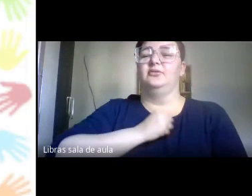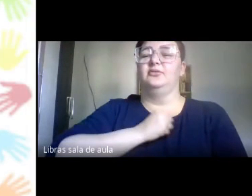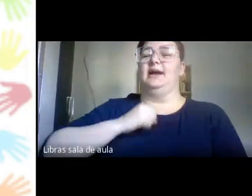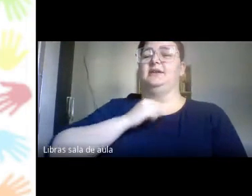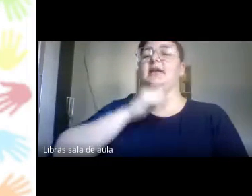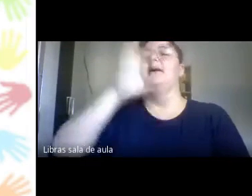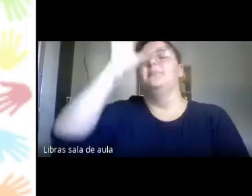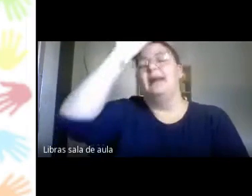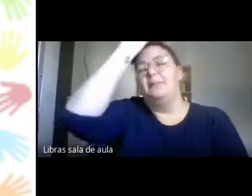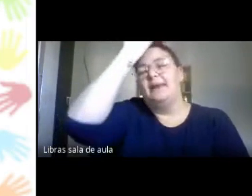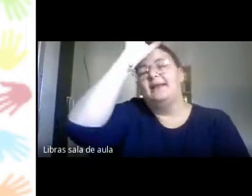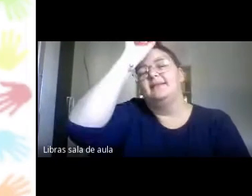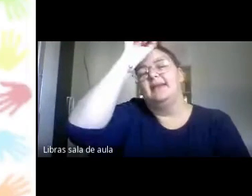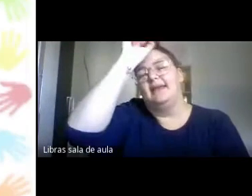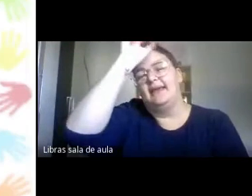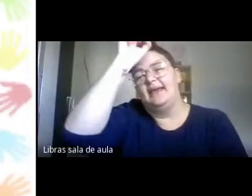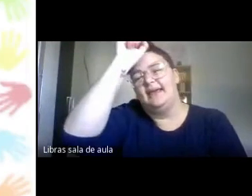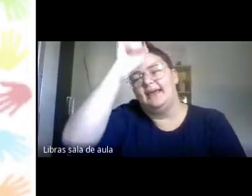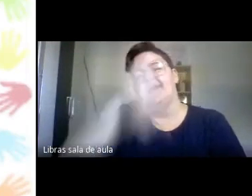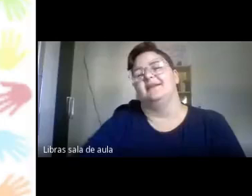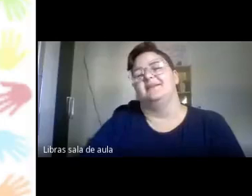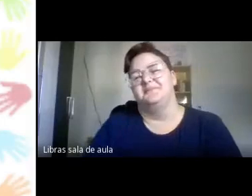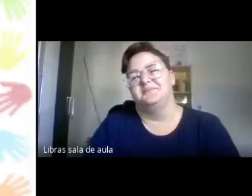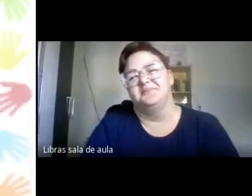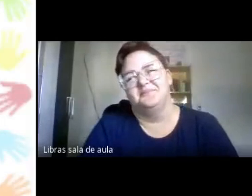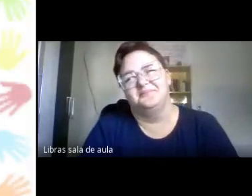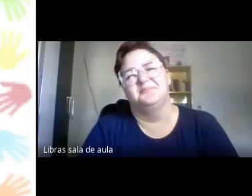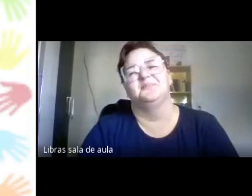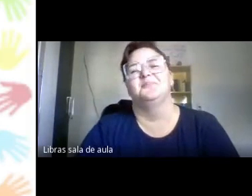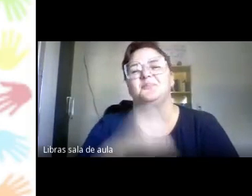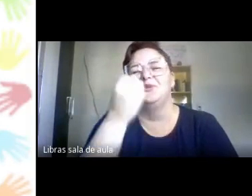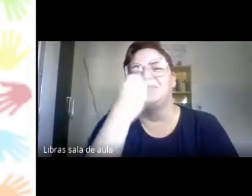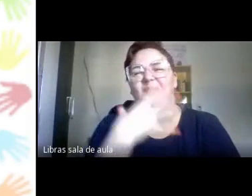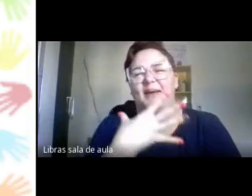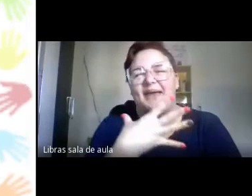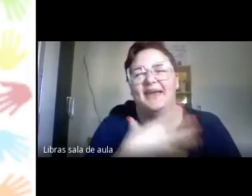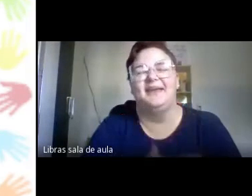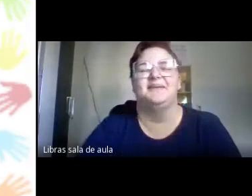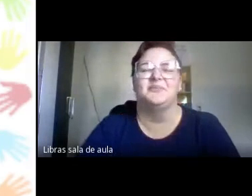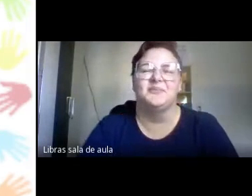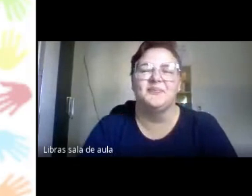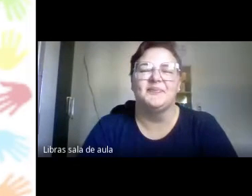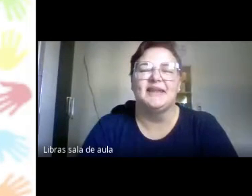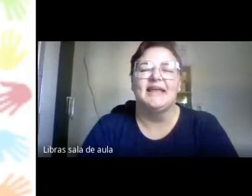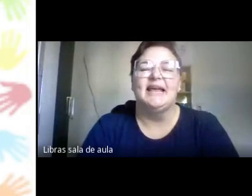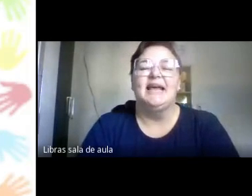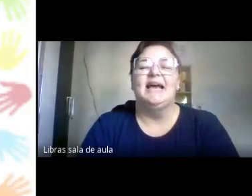Fez saudade para aprender. Muito bem.